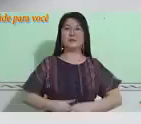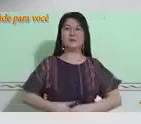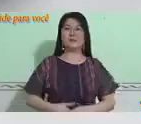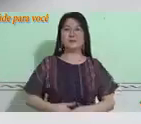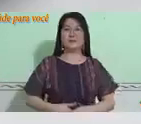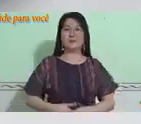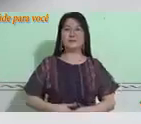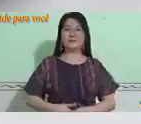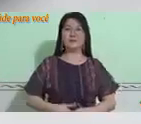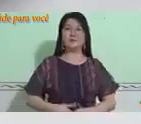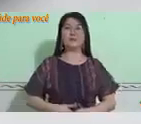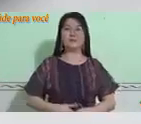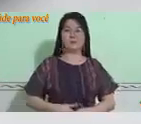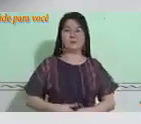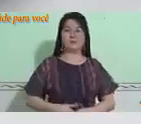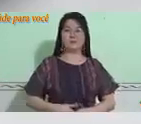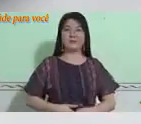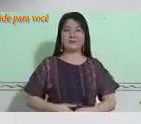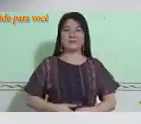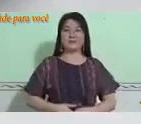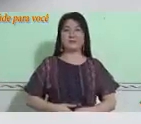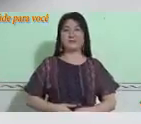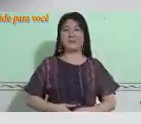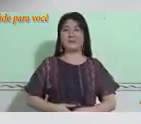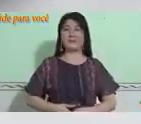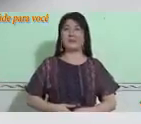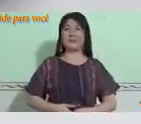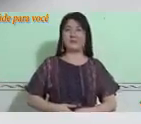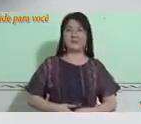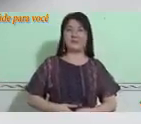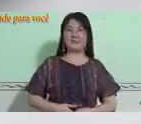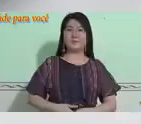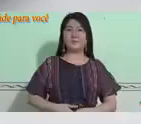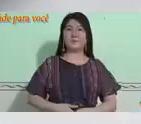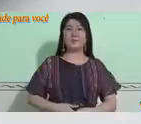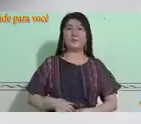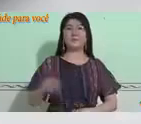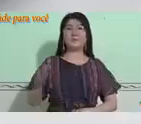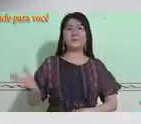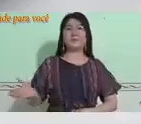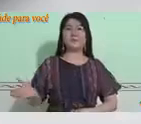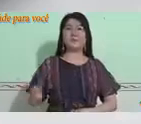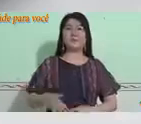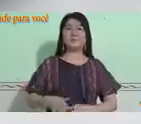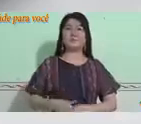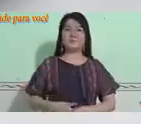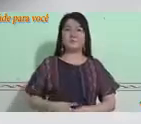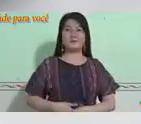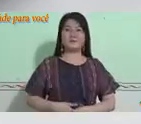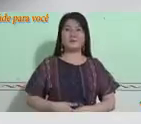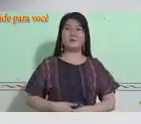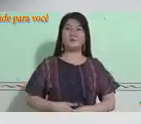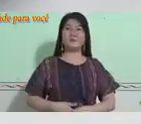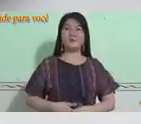COMPREVNIR. Para evitar a infecção por Ascaris lumbricoides, é importante adotar medidas de prevenção, como por exemplo